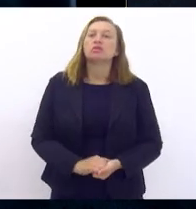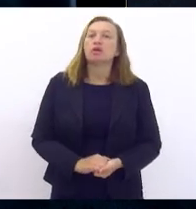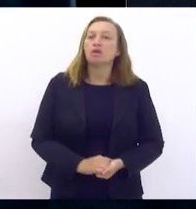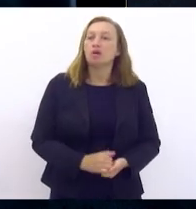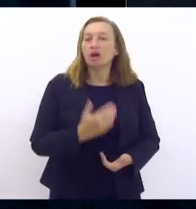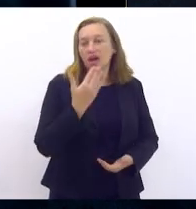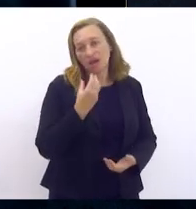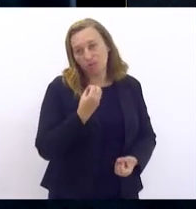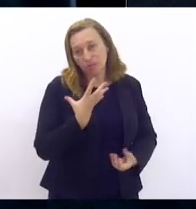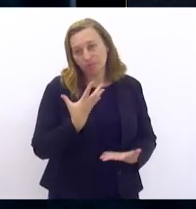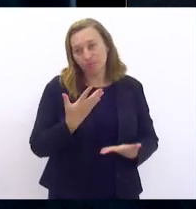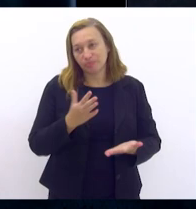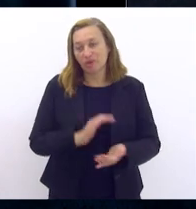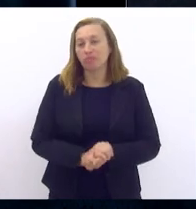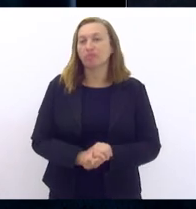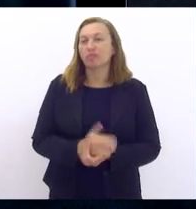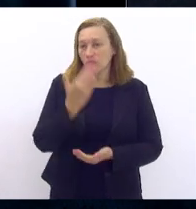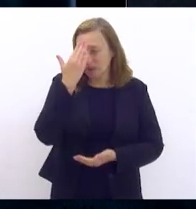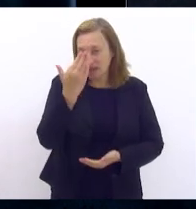eu acho que acabou muito obrigado gente